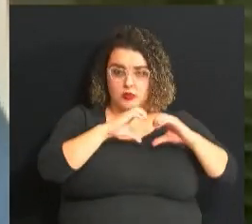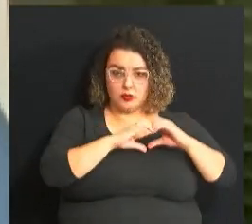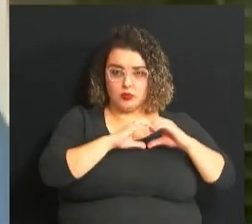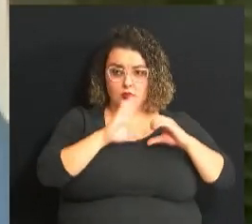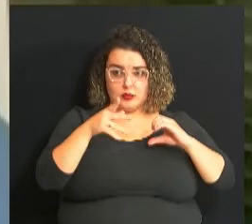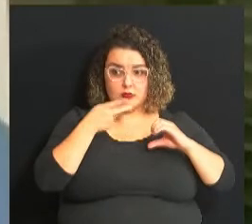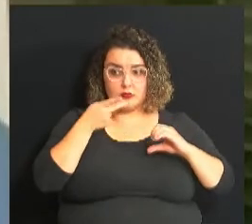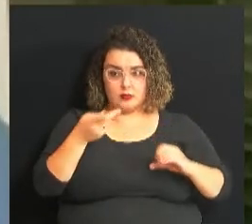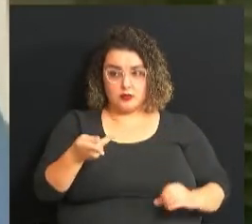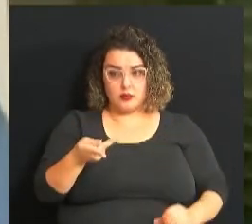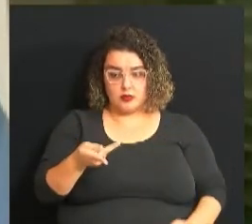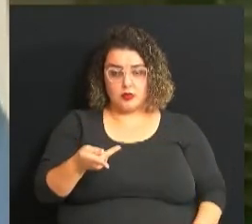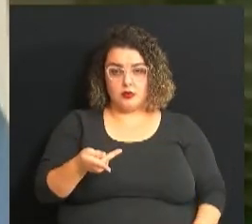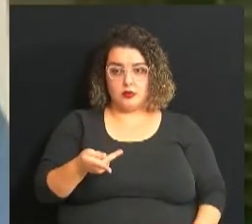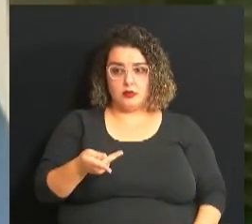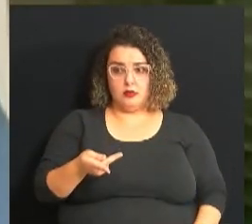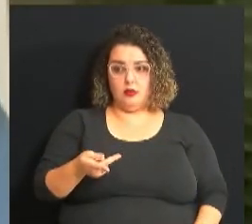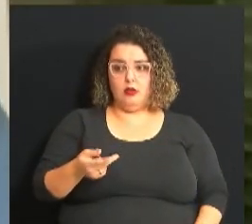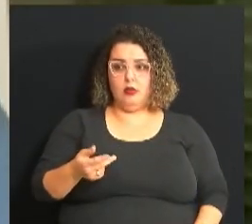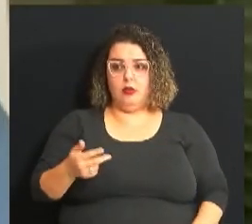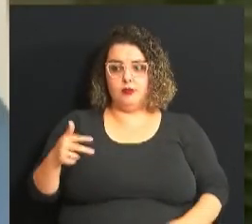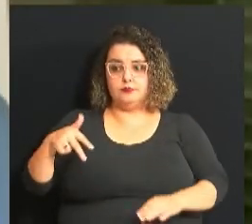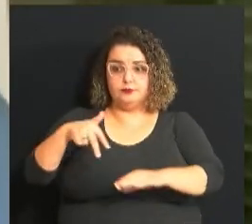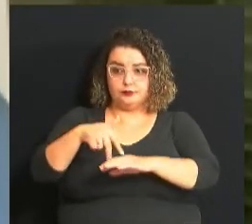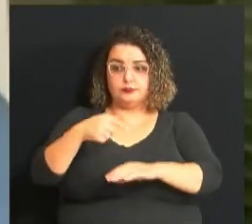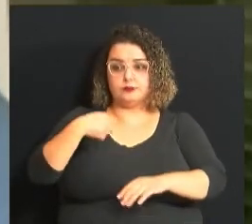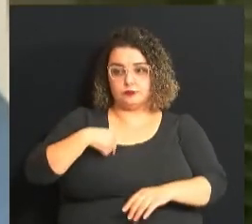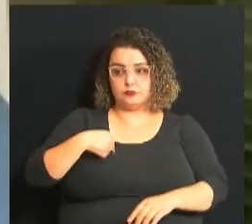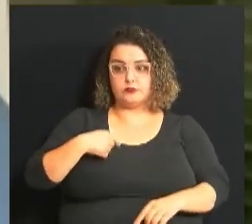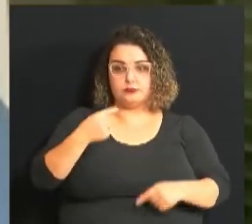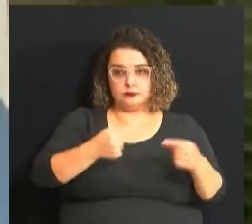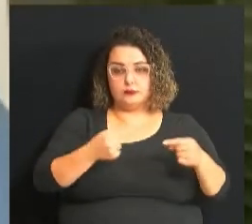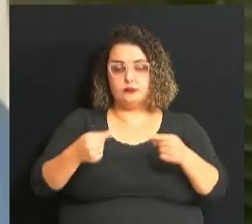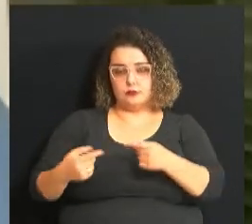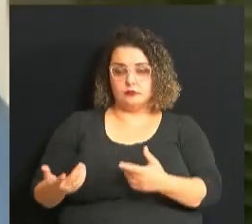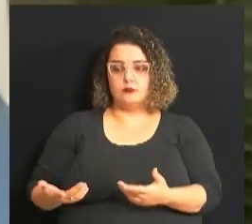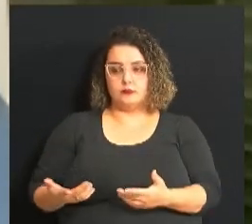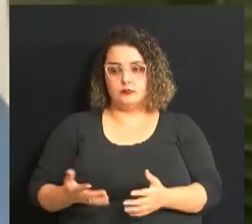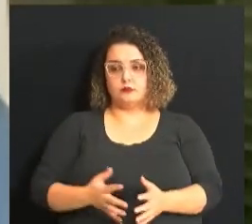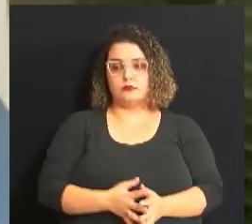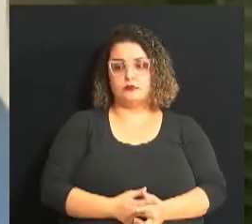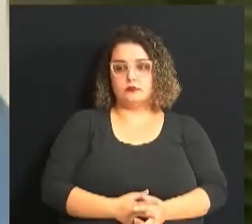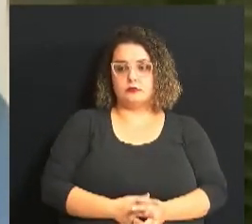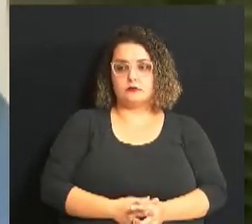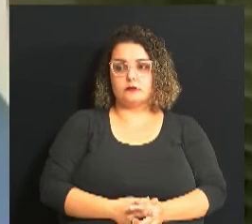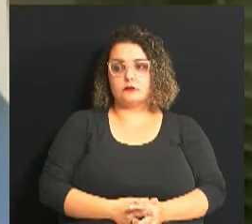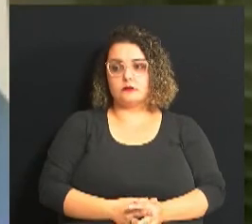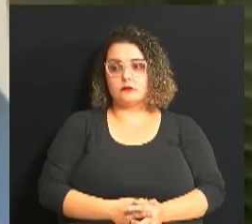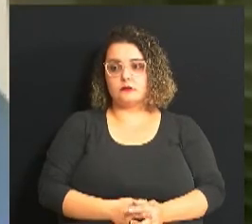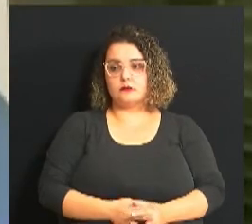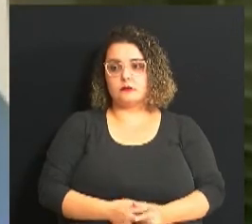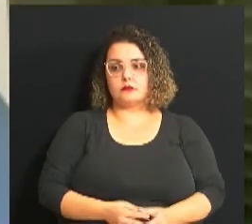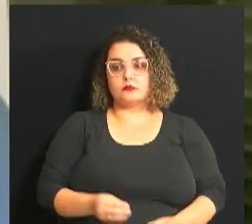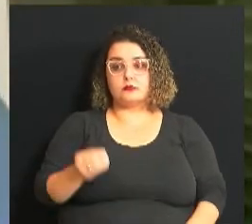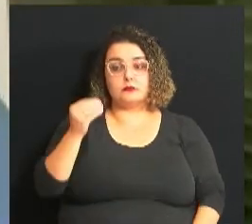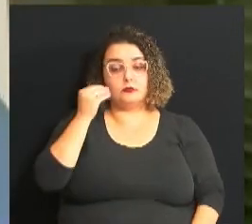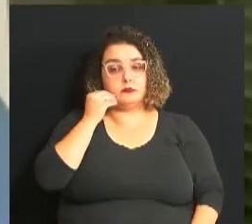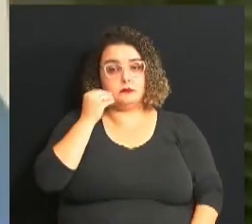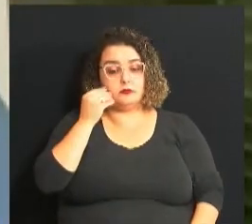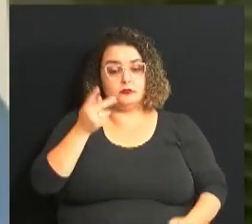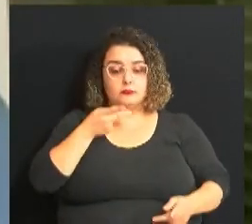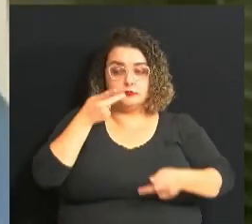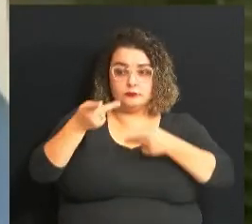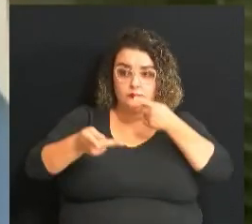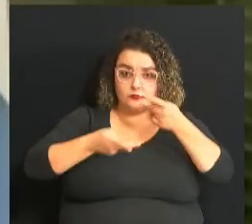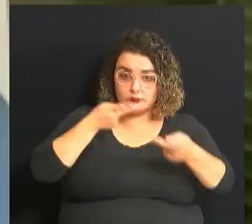eu fui um dos que discutiu isso, tentei consternar os órgãos